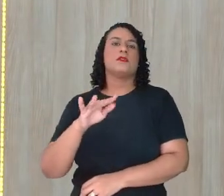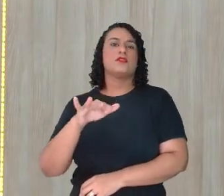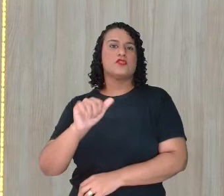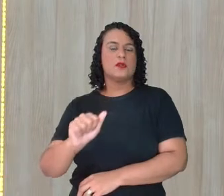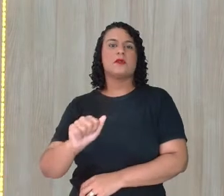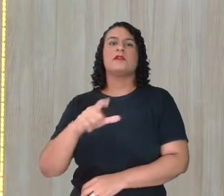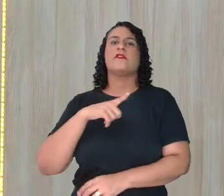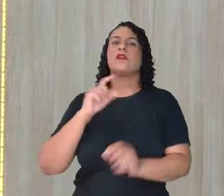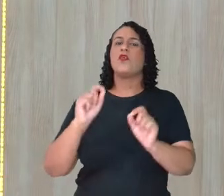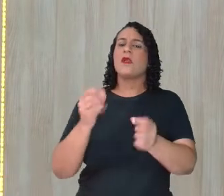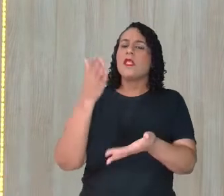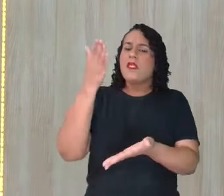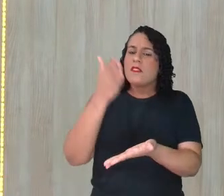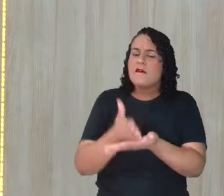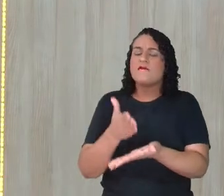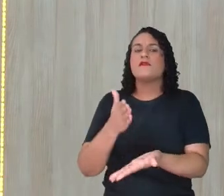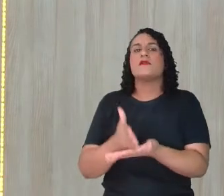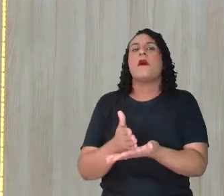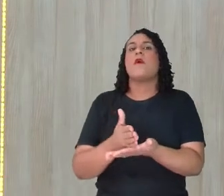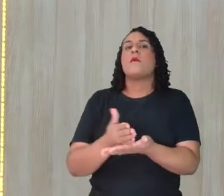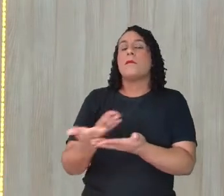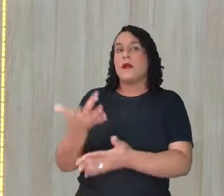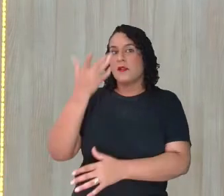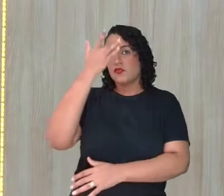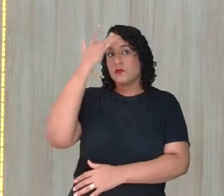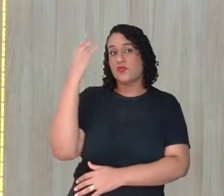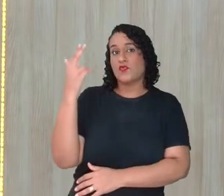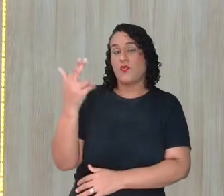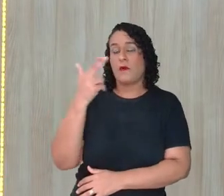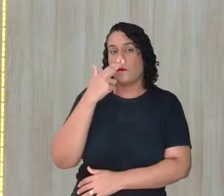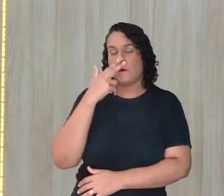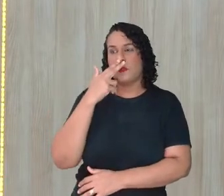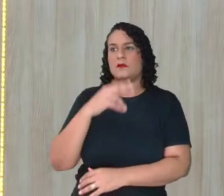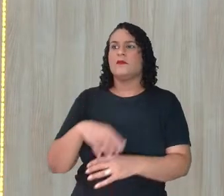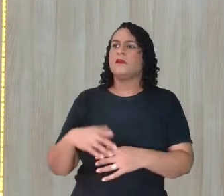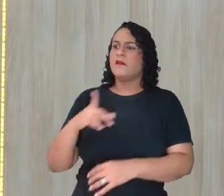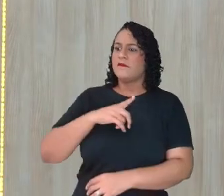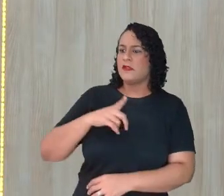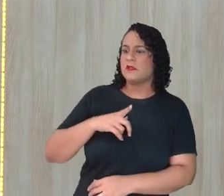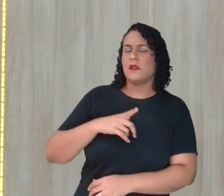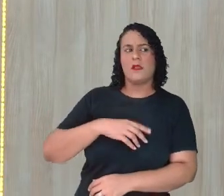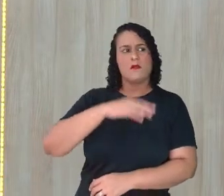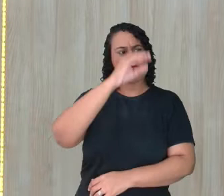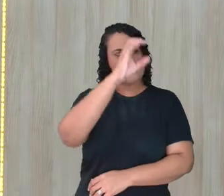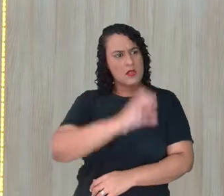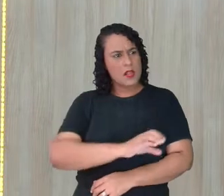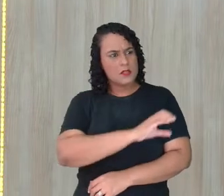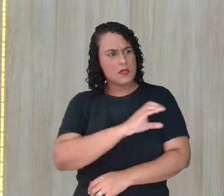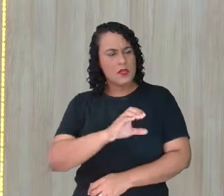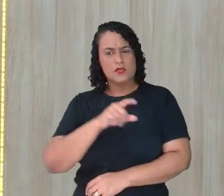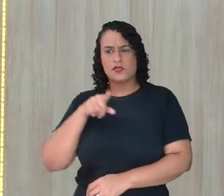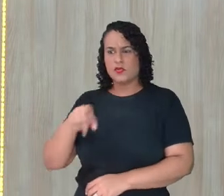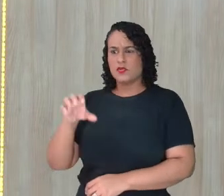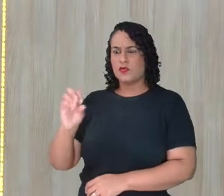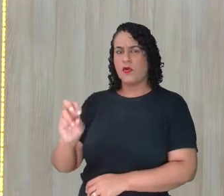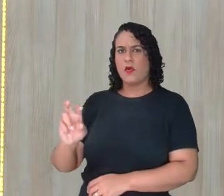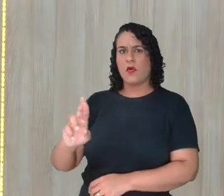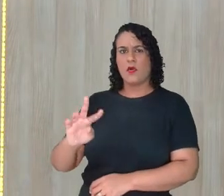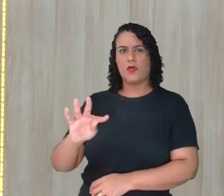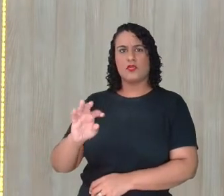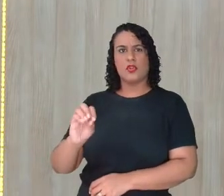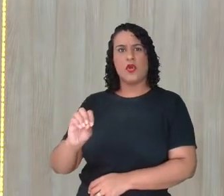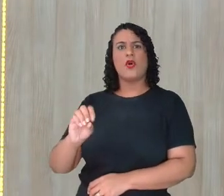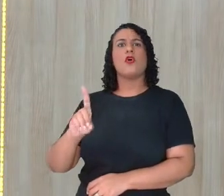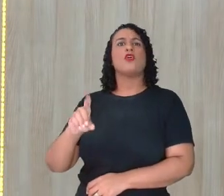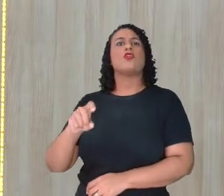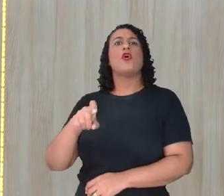os cristãos. Então, a gente vai ter agora não mais apenas os cristãos católicos e os cristãos ortodoxos orientais.